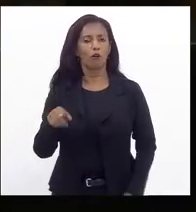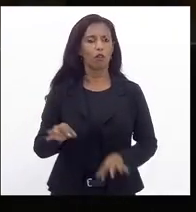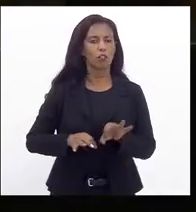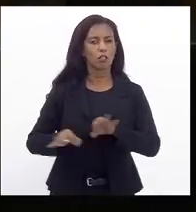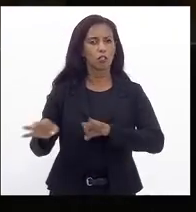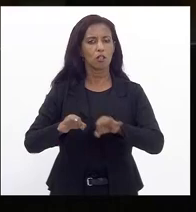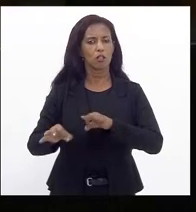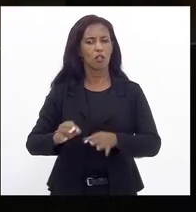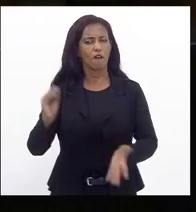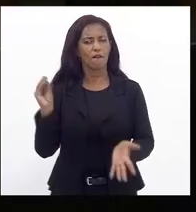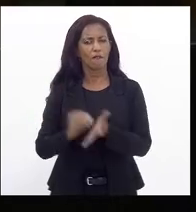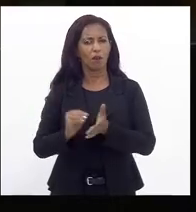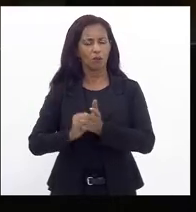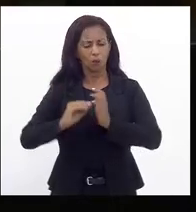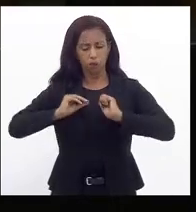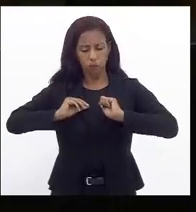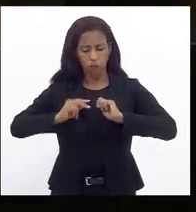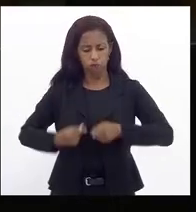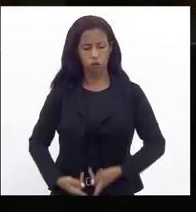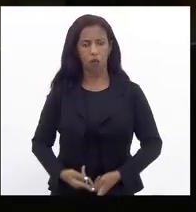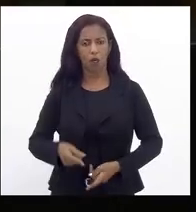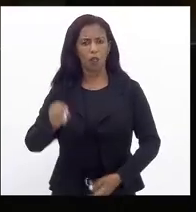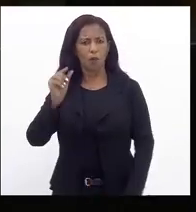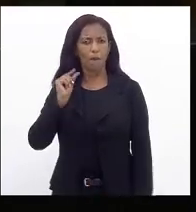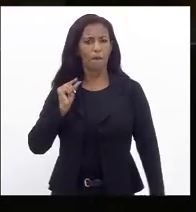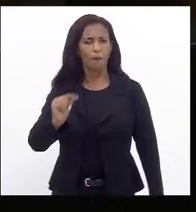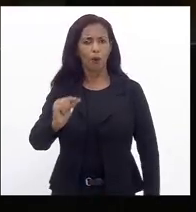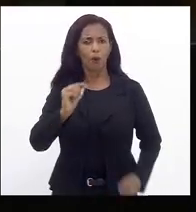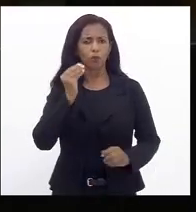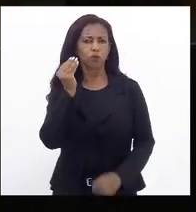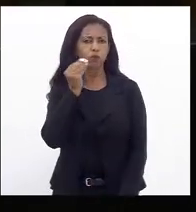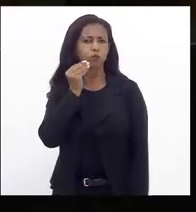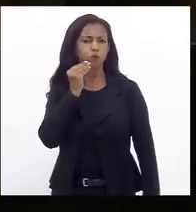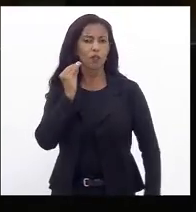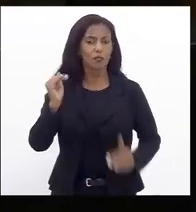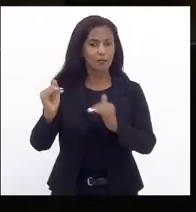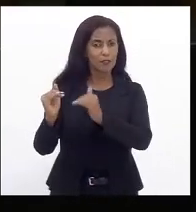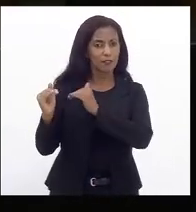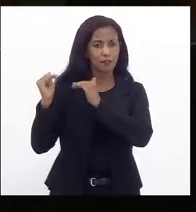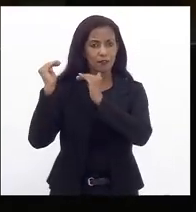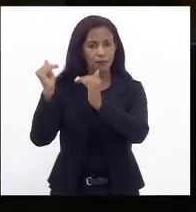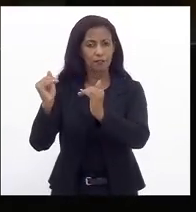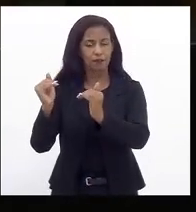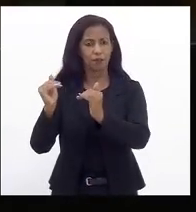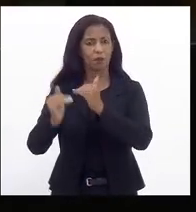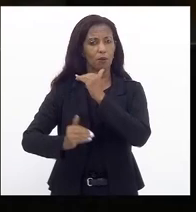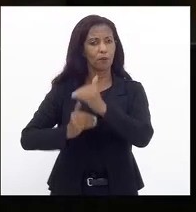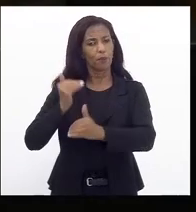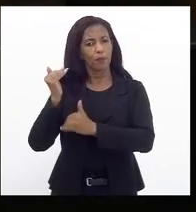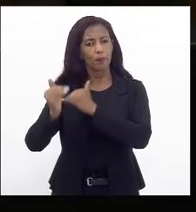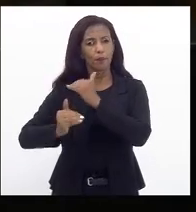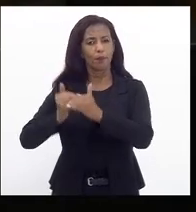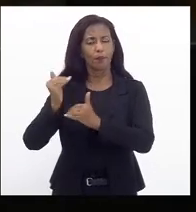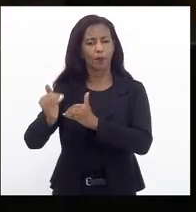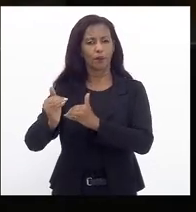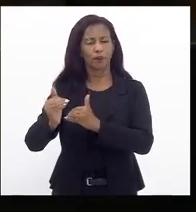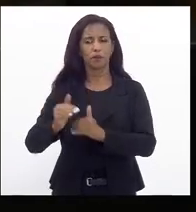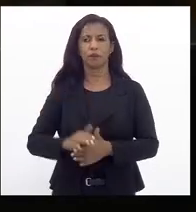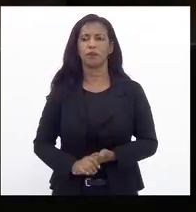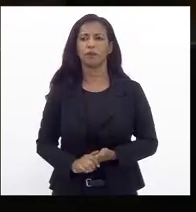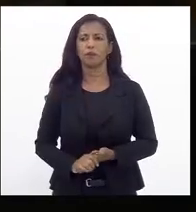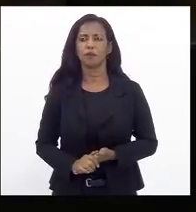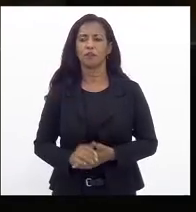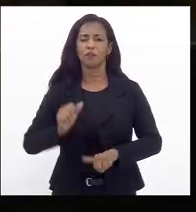projeto desumano pouco transparente e acima de tudo a um processo de